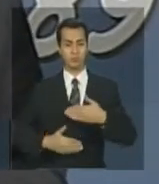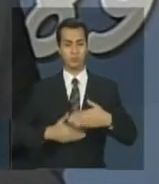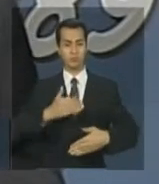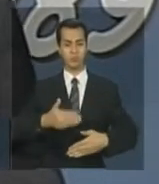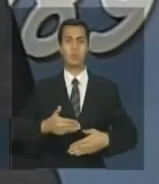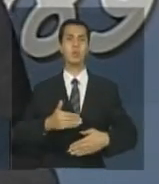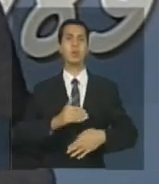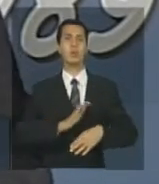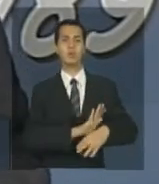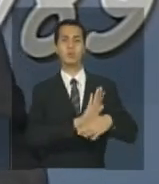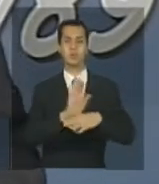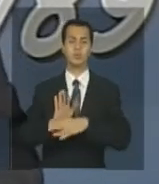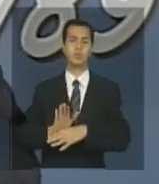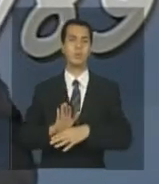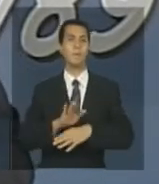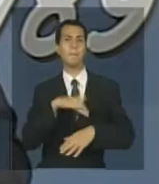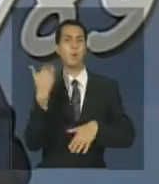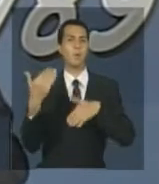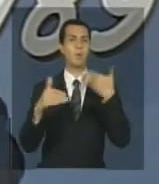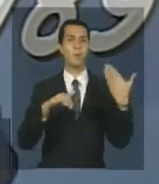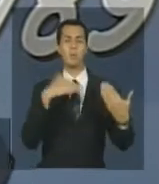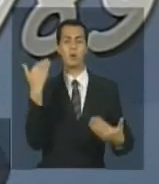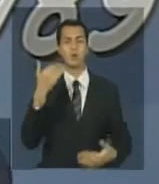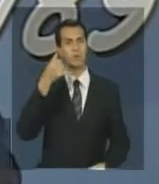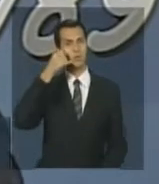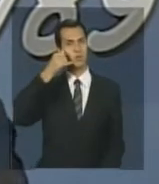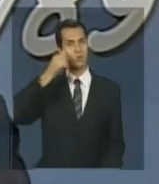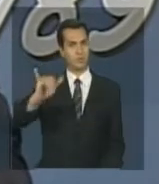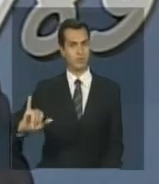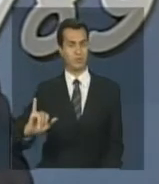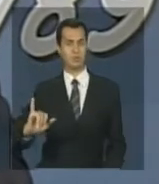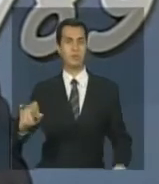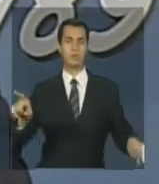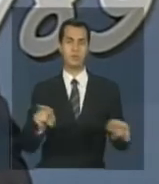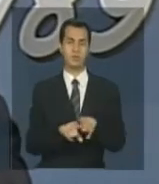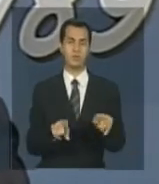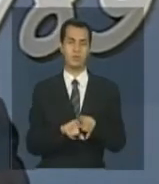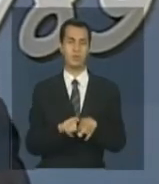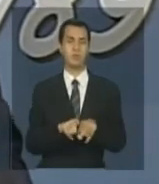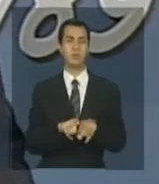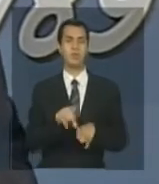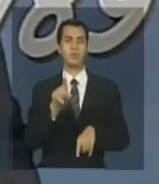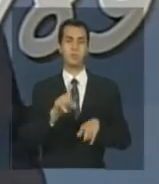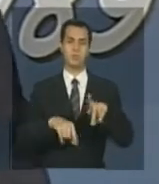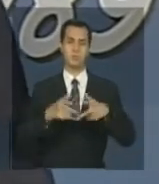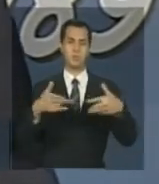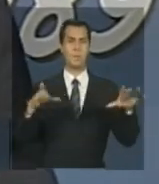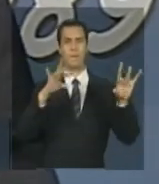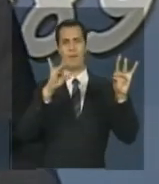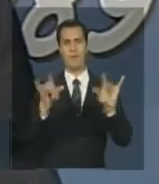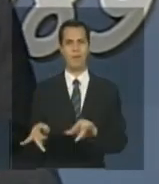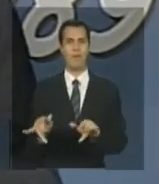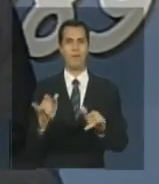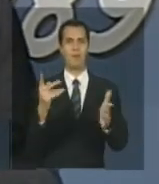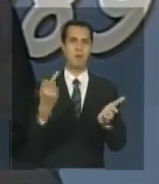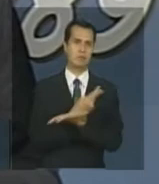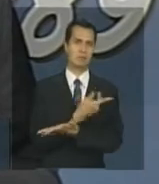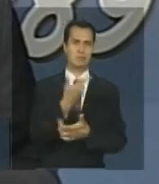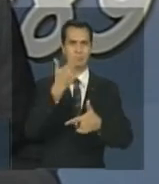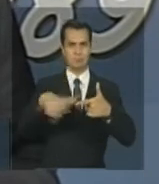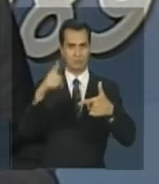perda de vidas humanas e sobretudo também reduzir os danos materiais por ocorrência